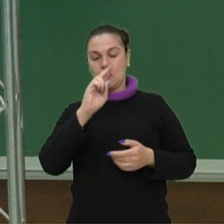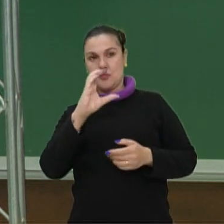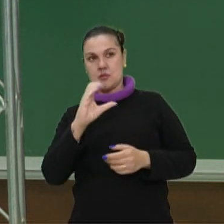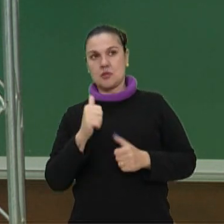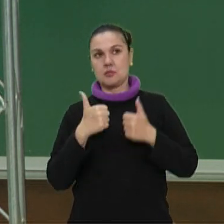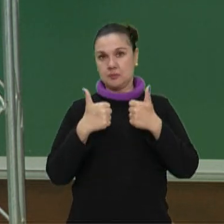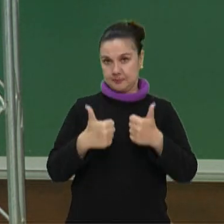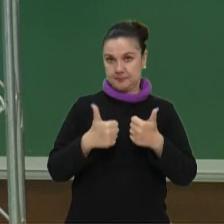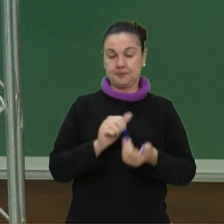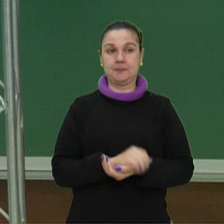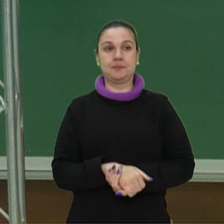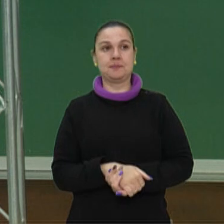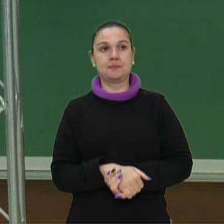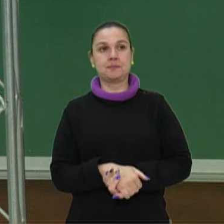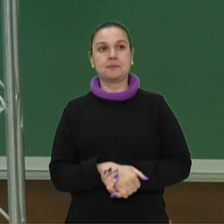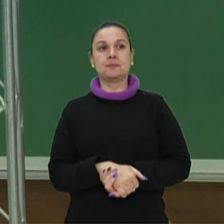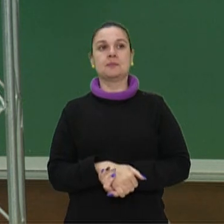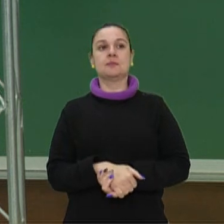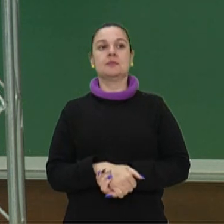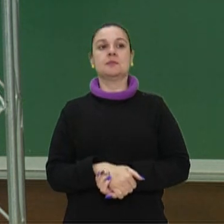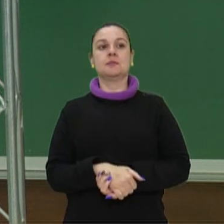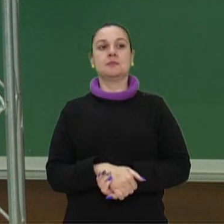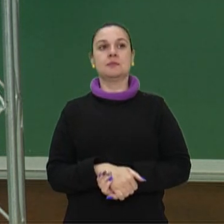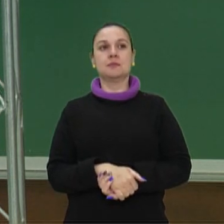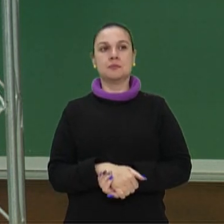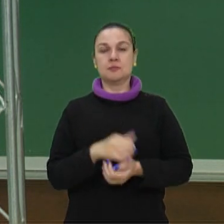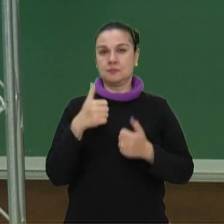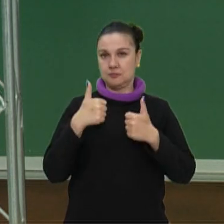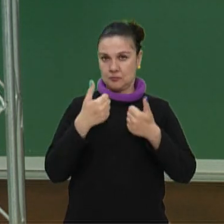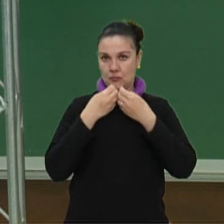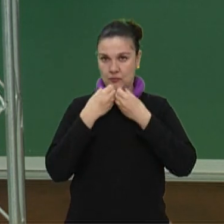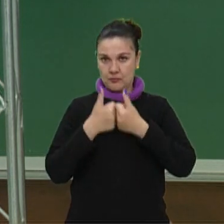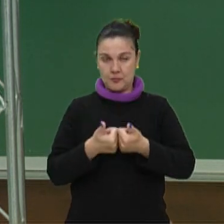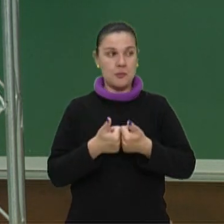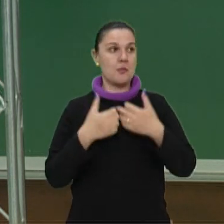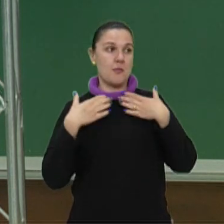C, unidade de comprimentos. Ok? Beleza?